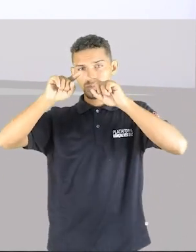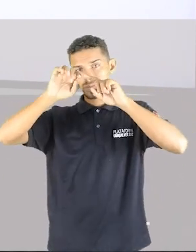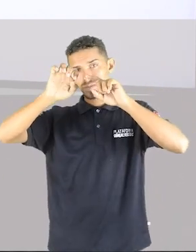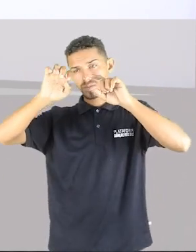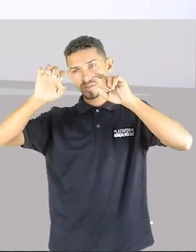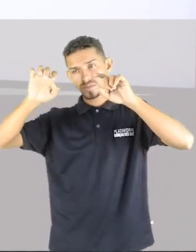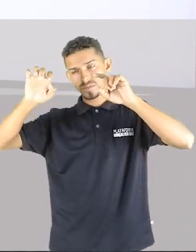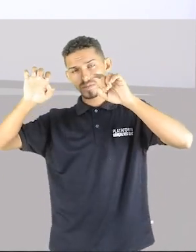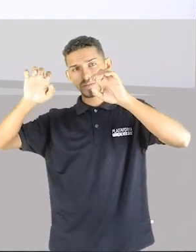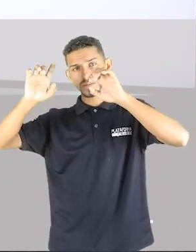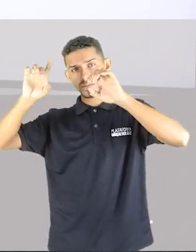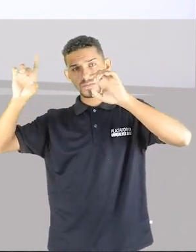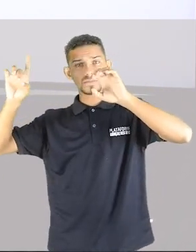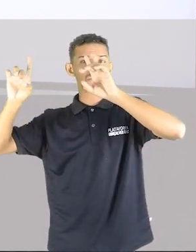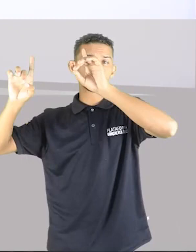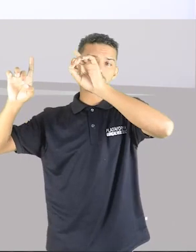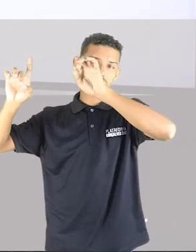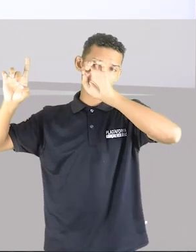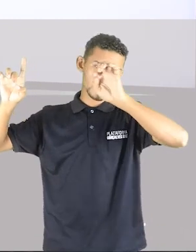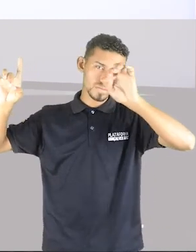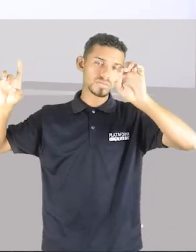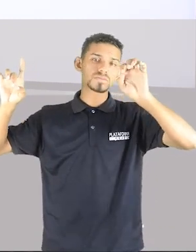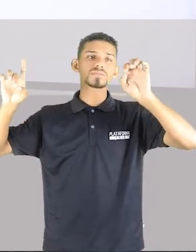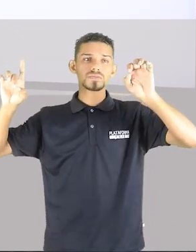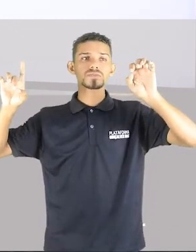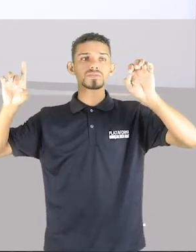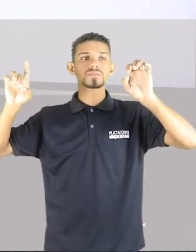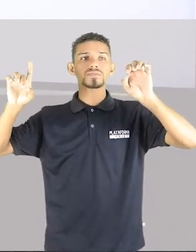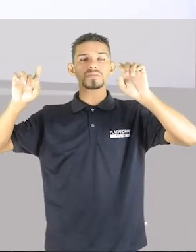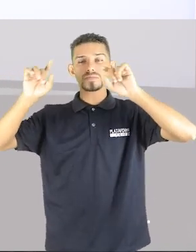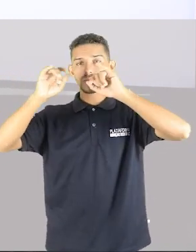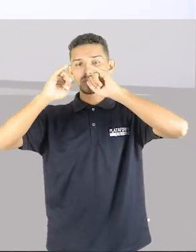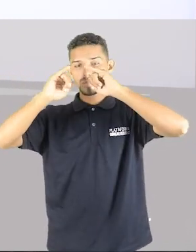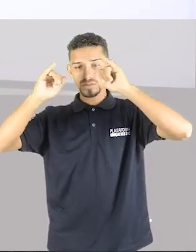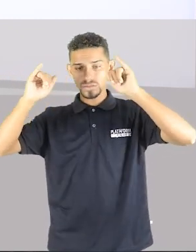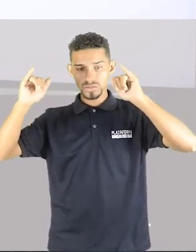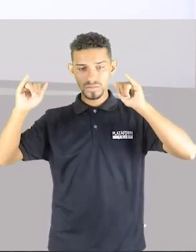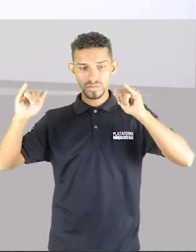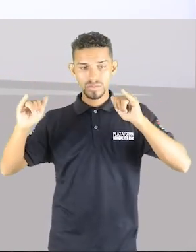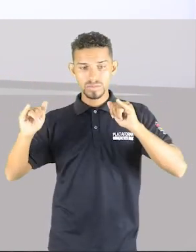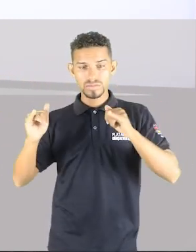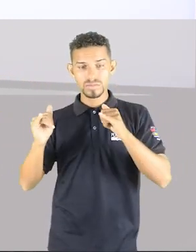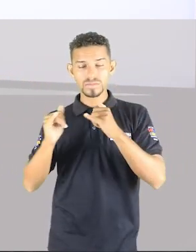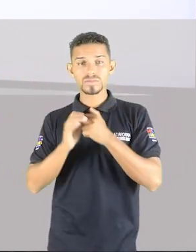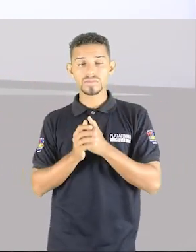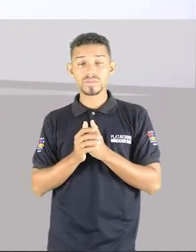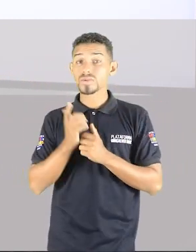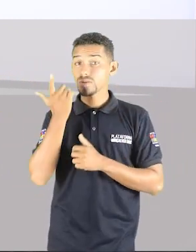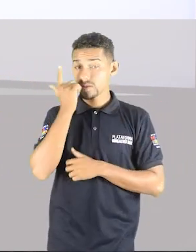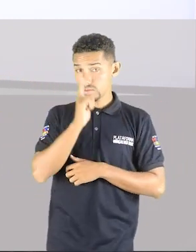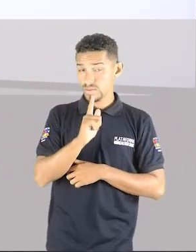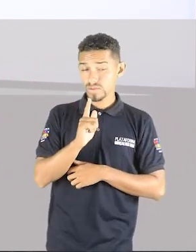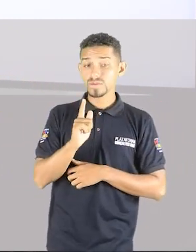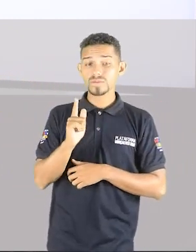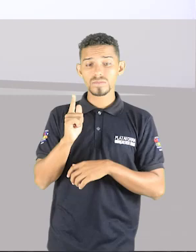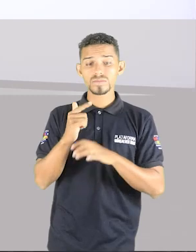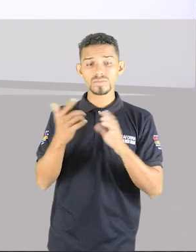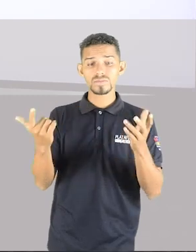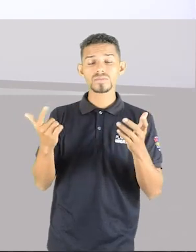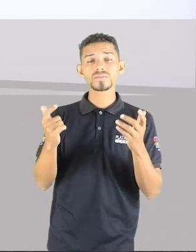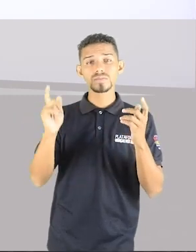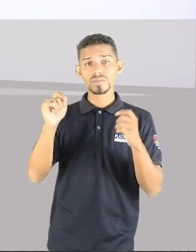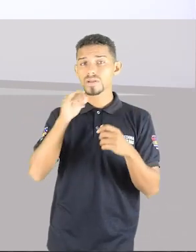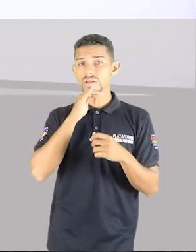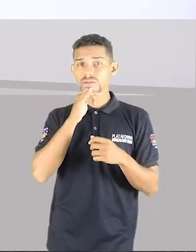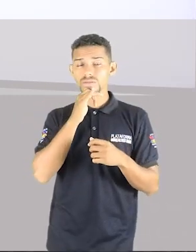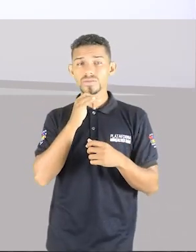parte dela vai para a direita outra parte vai para a esquerda Então as corrent a os elementos são